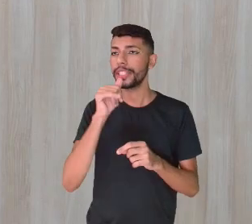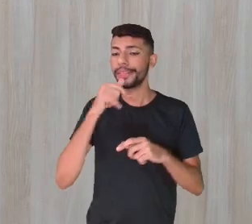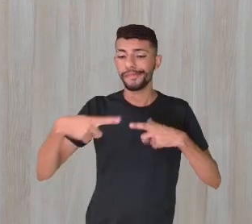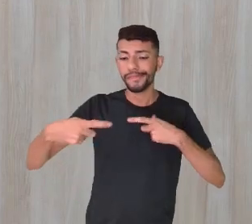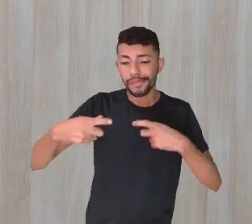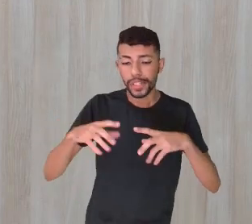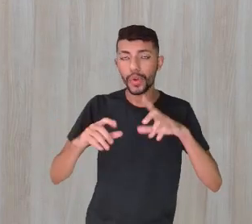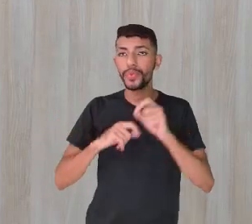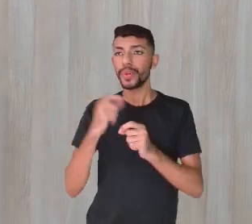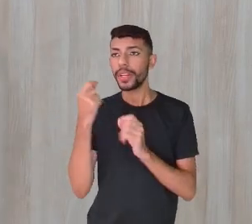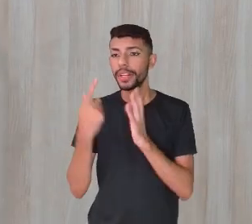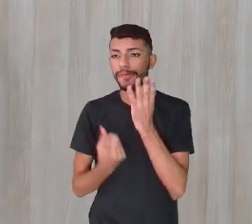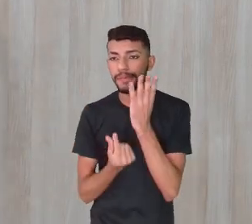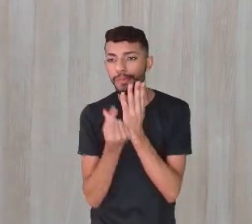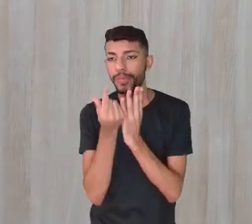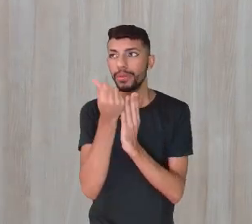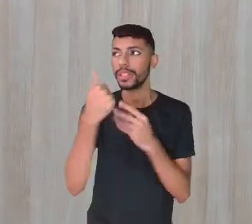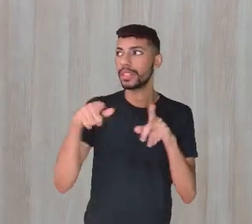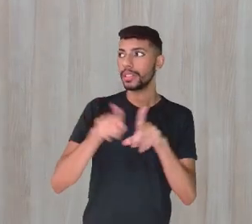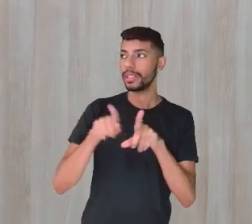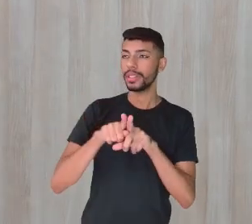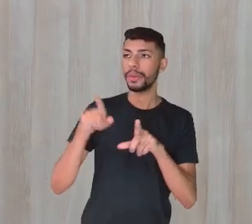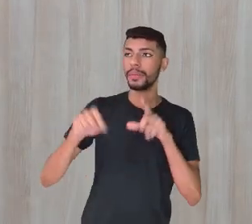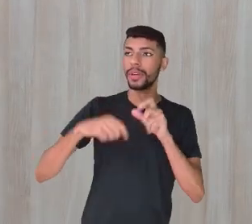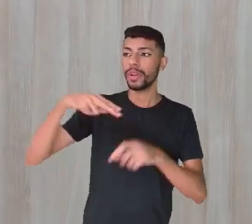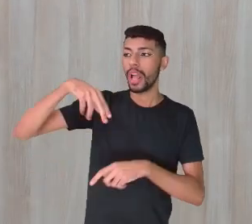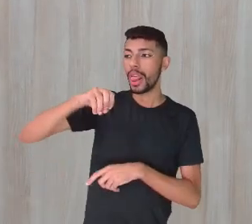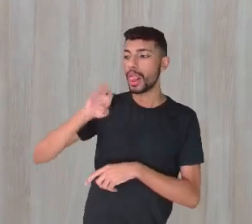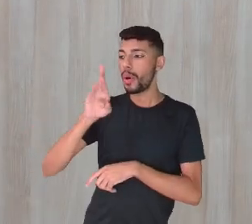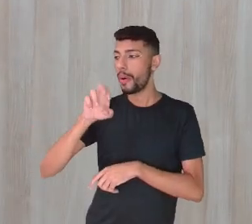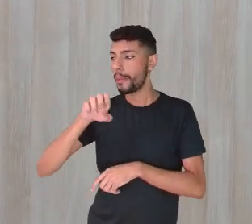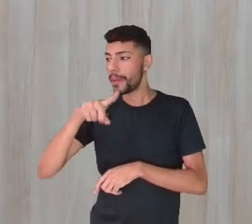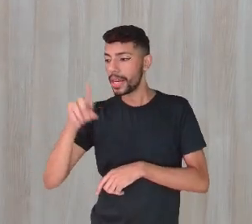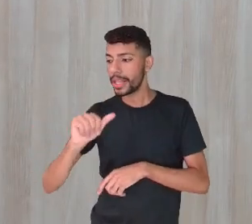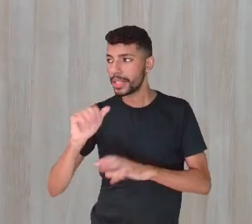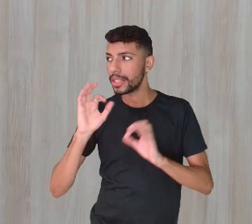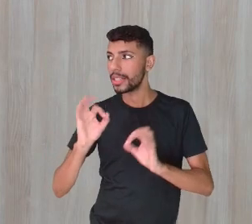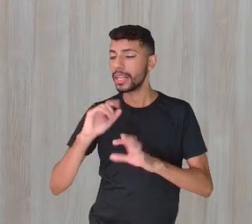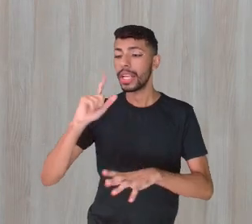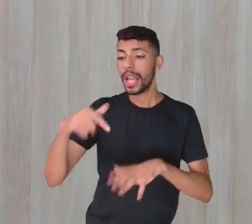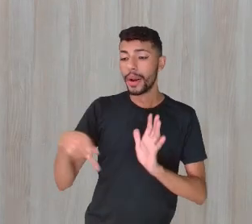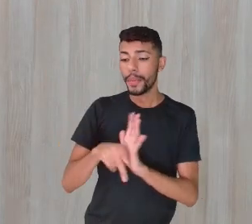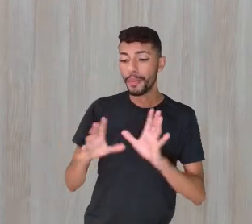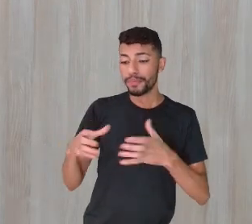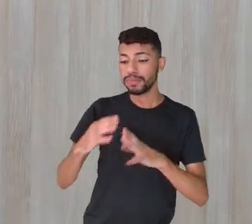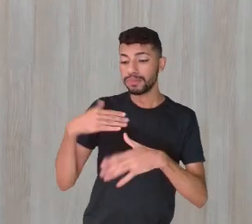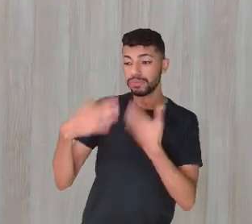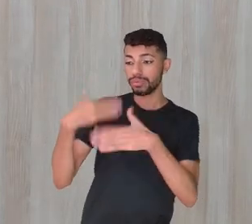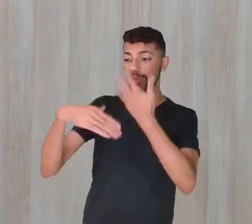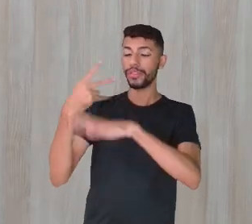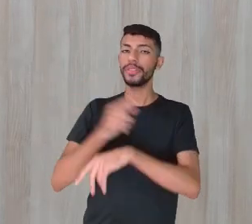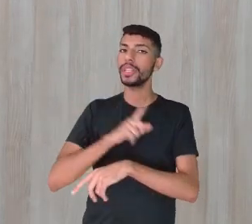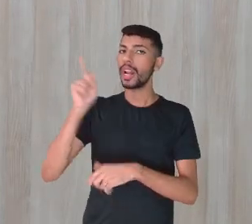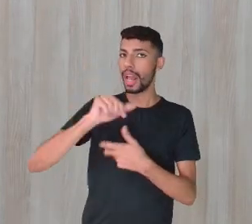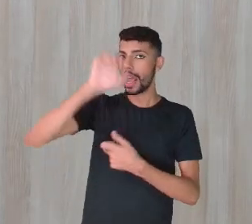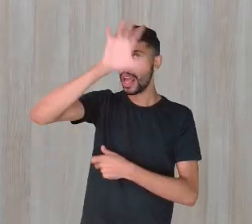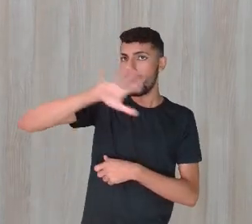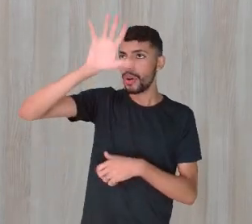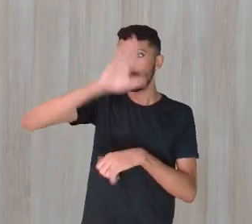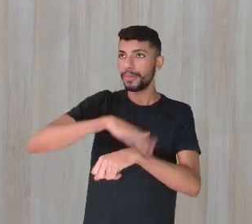uma classe social que estava crescendo naquele momento na Europa, não é isso mesmo?